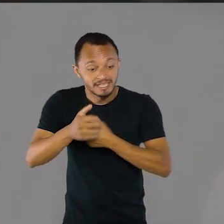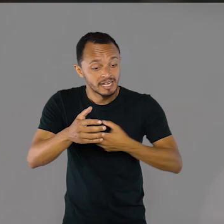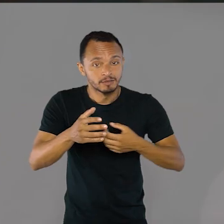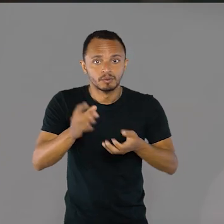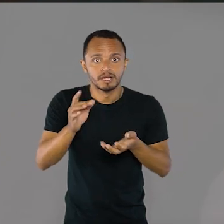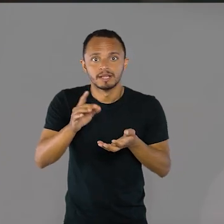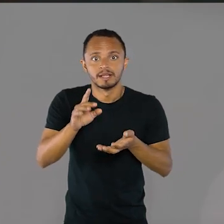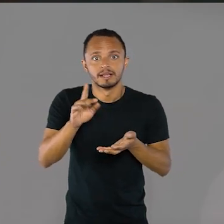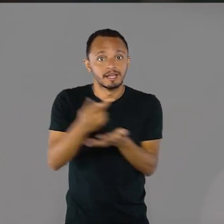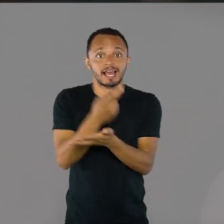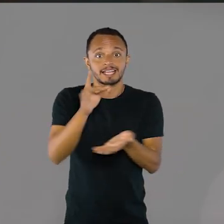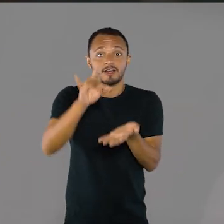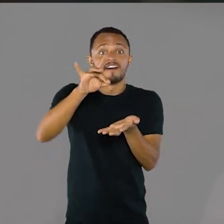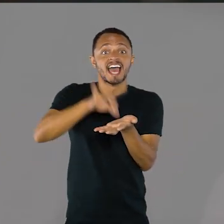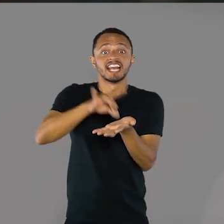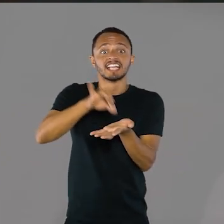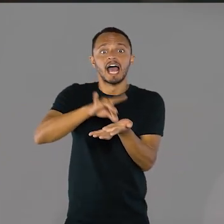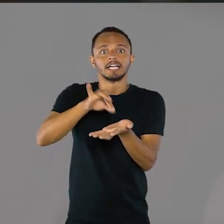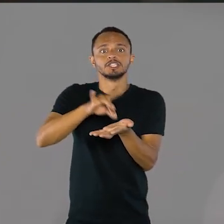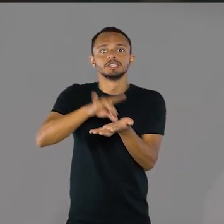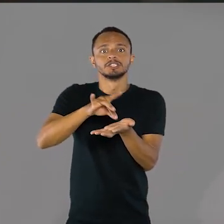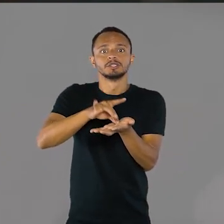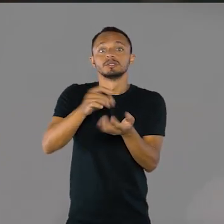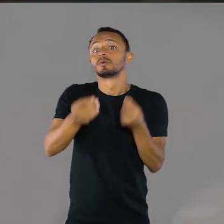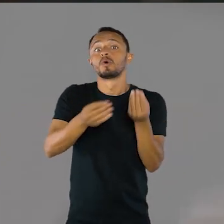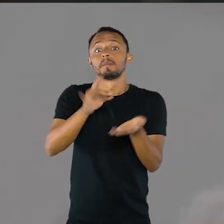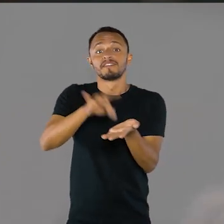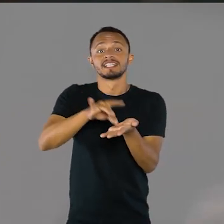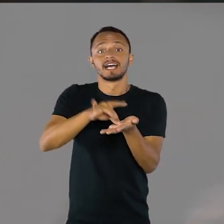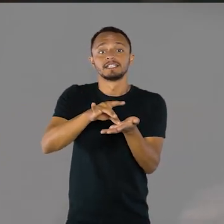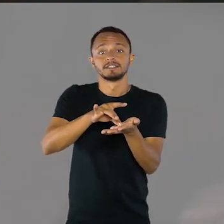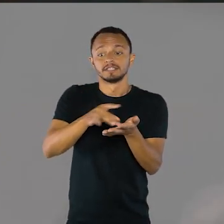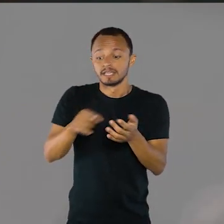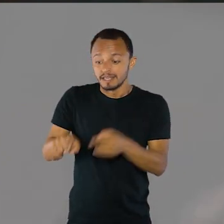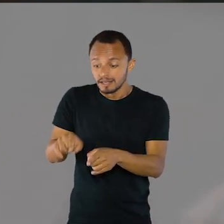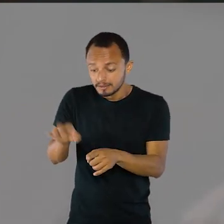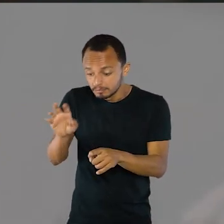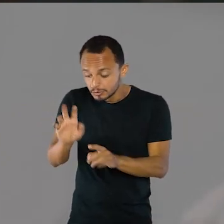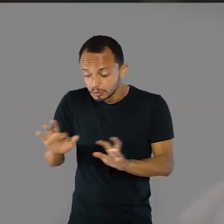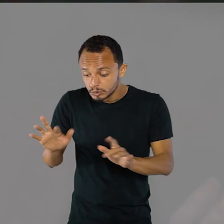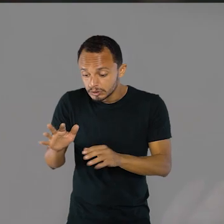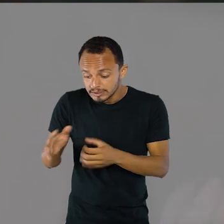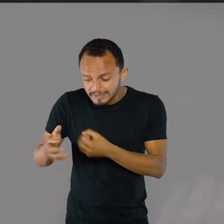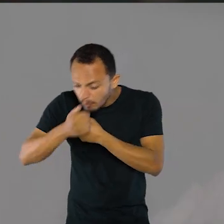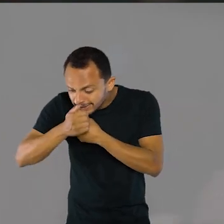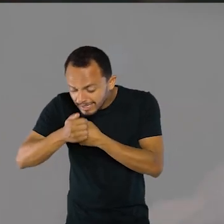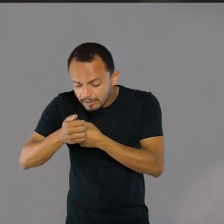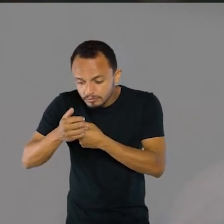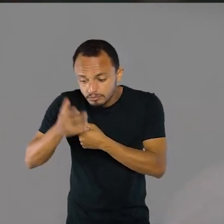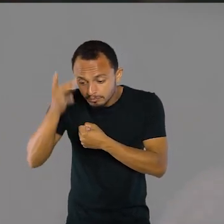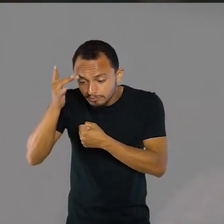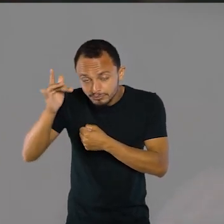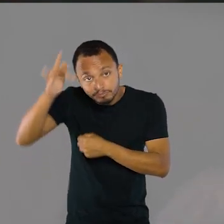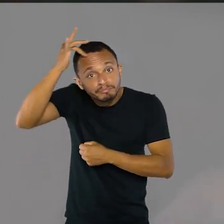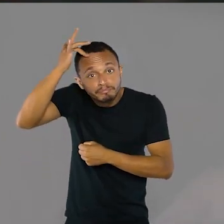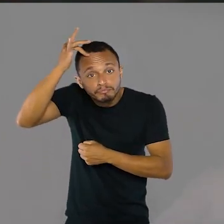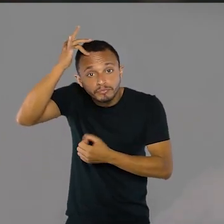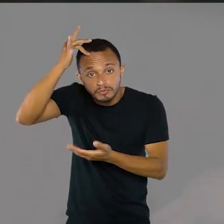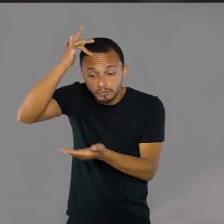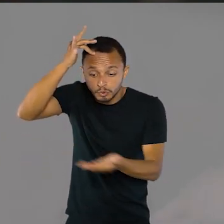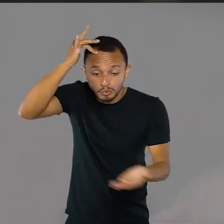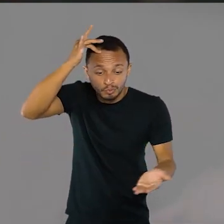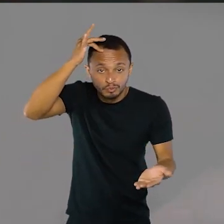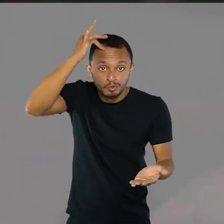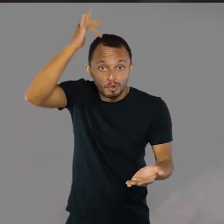realidade. E como que a gente pode reverter isso daqui para frente, né? Posto tudo isso que nós estamos